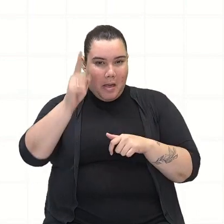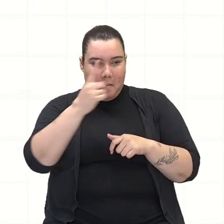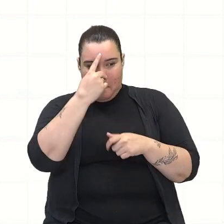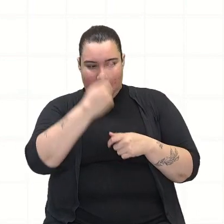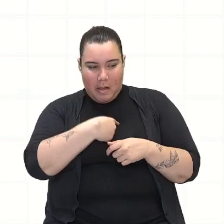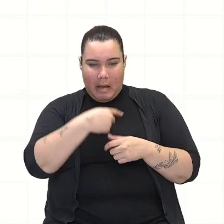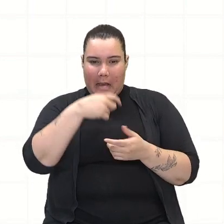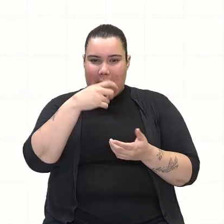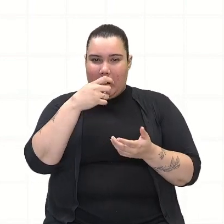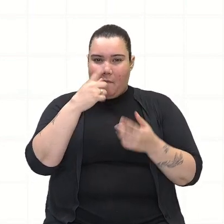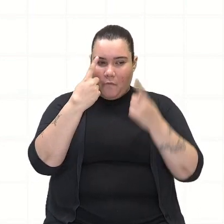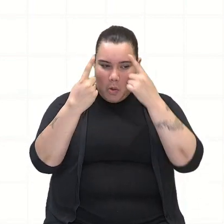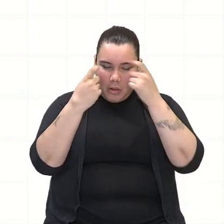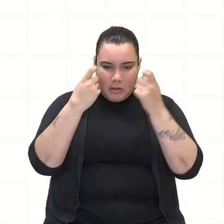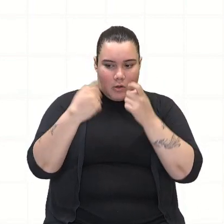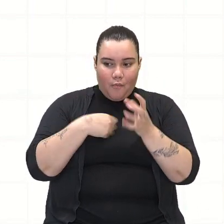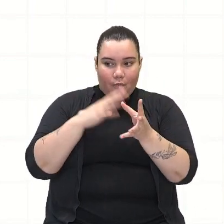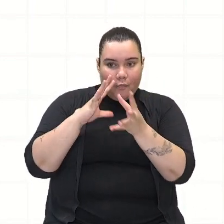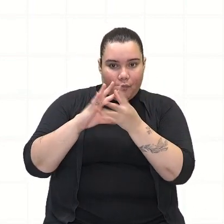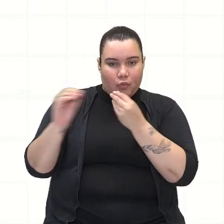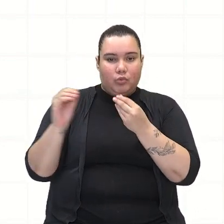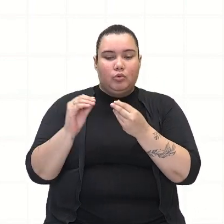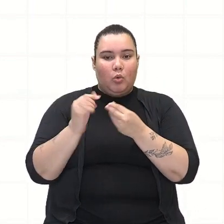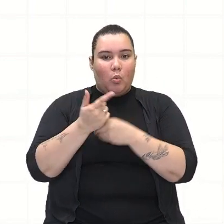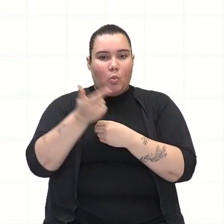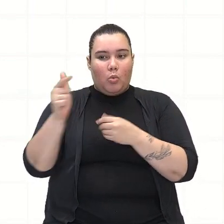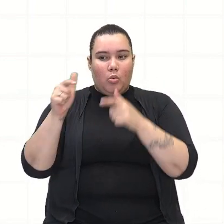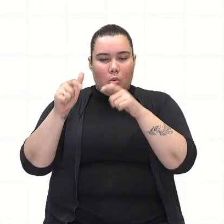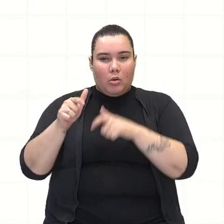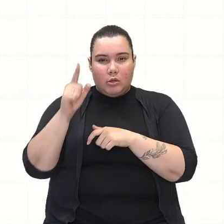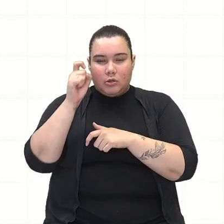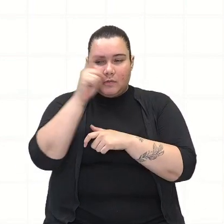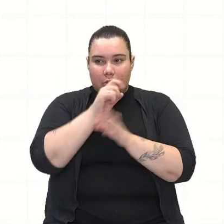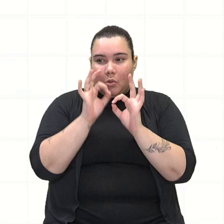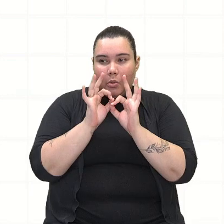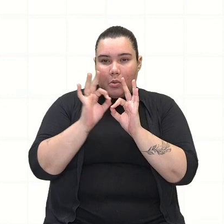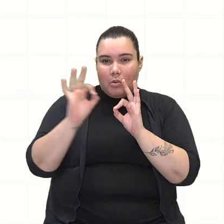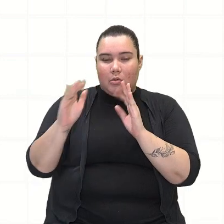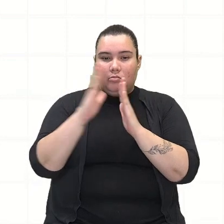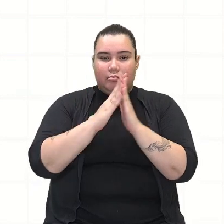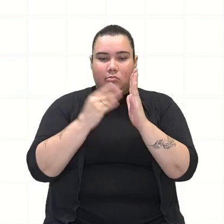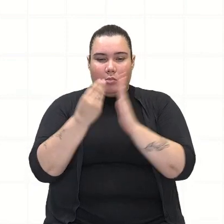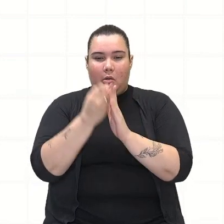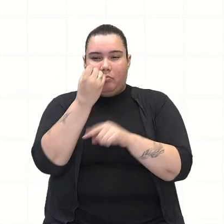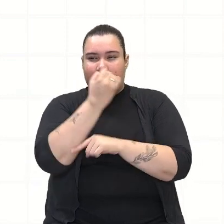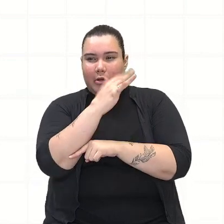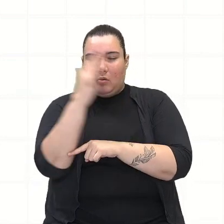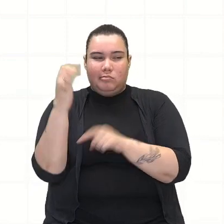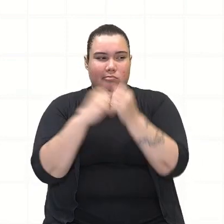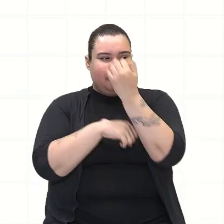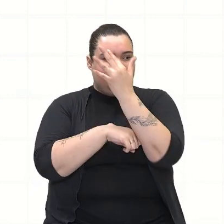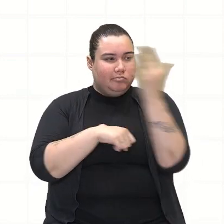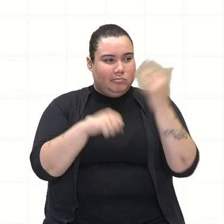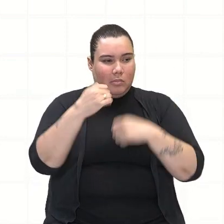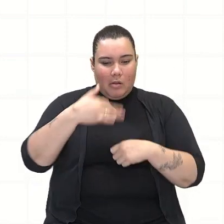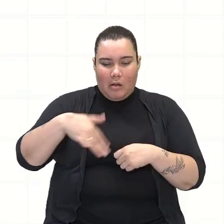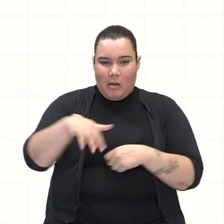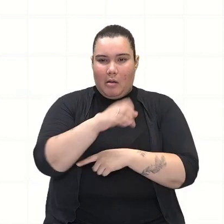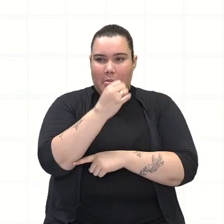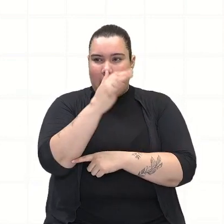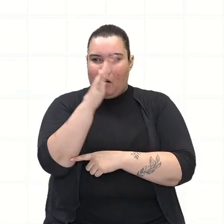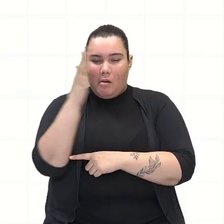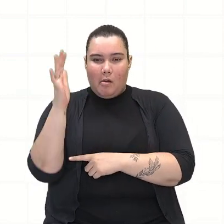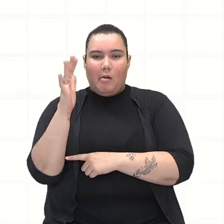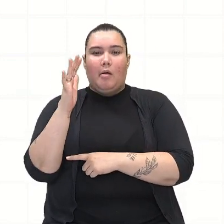seus proprietários. Então eles fugiam para locais de difícil acesso, uma floresta densa, uma região